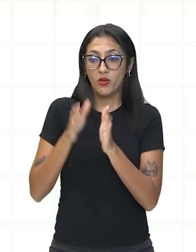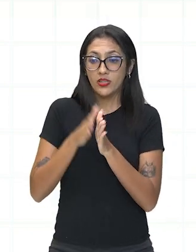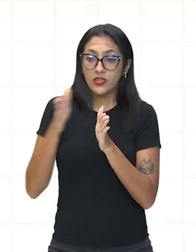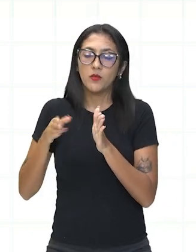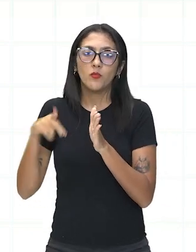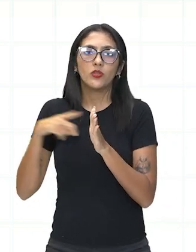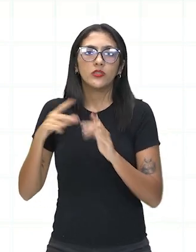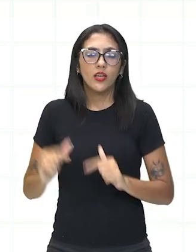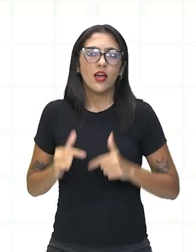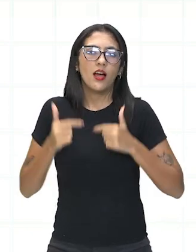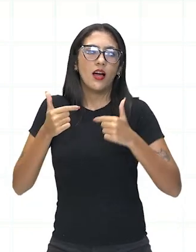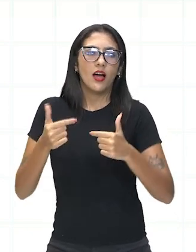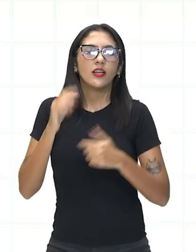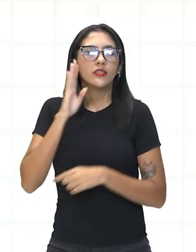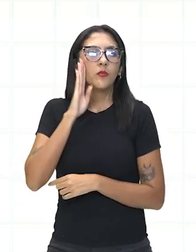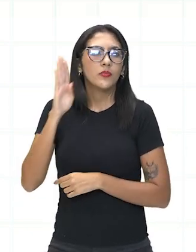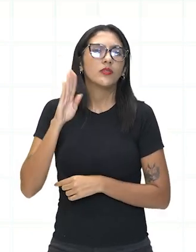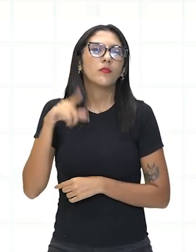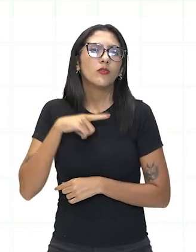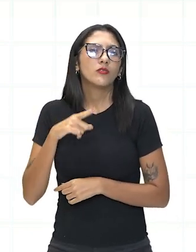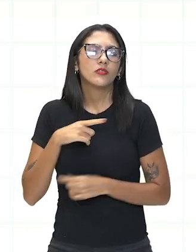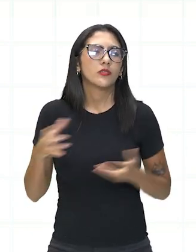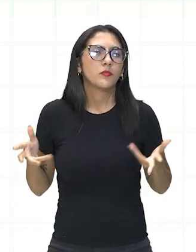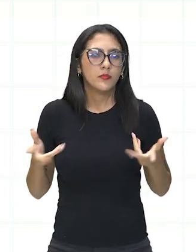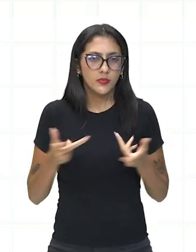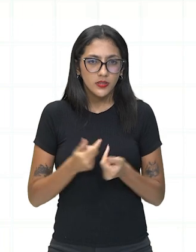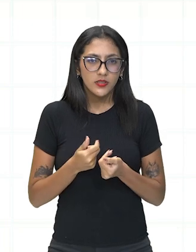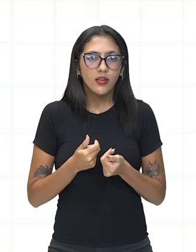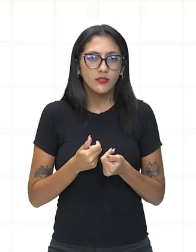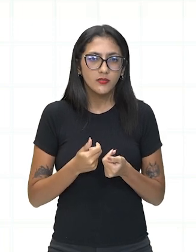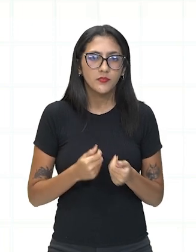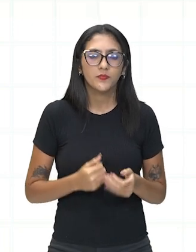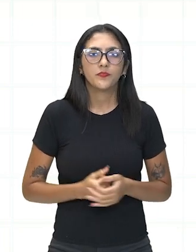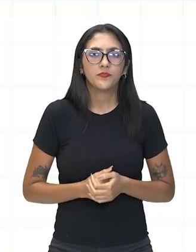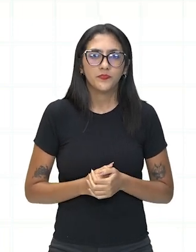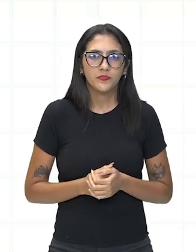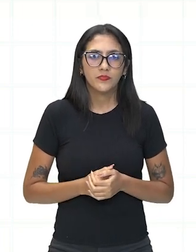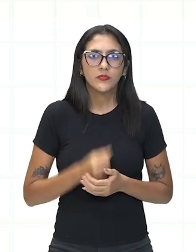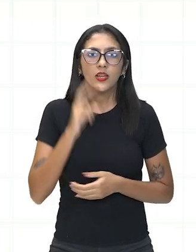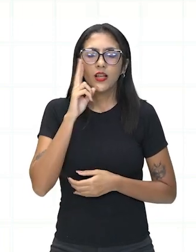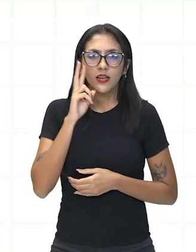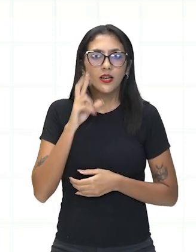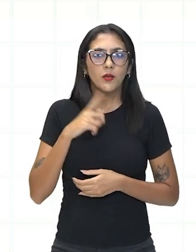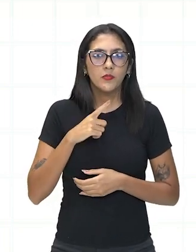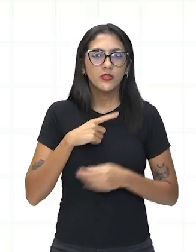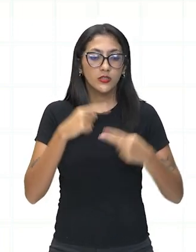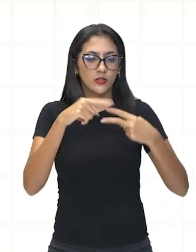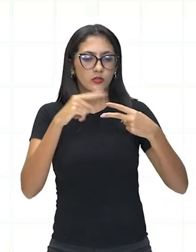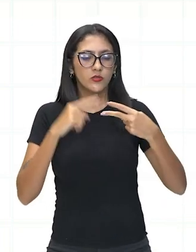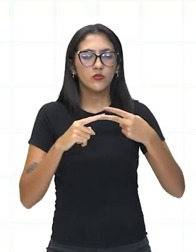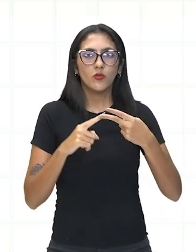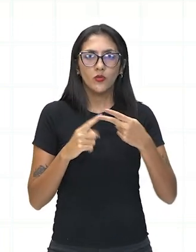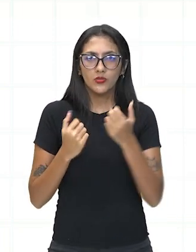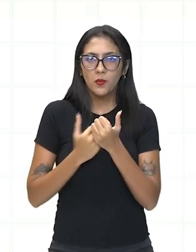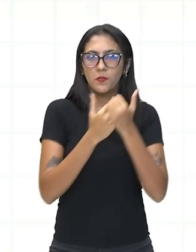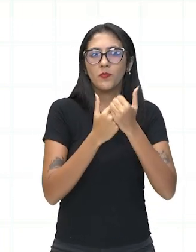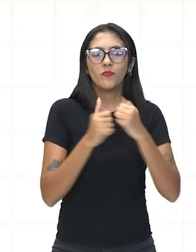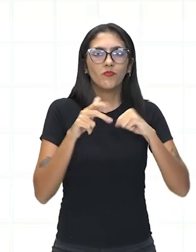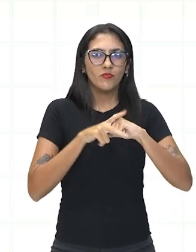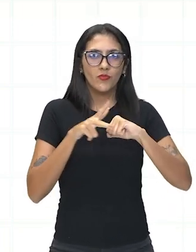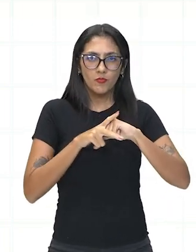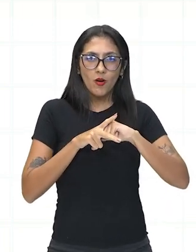ó. Could, juntinho de quem? Do verbo principal, que no caso é ride.